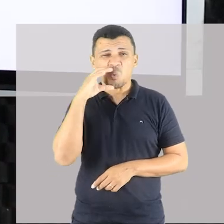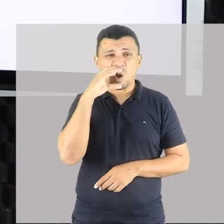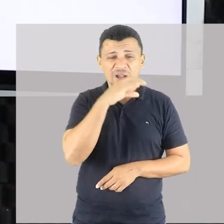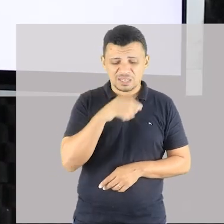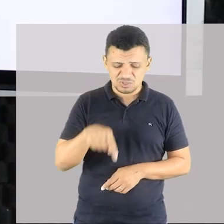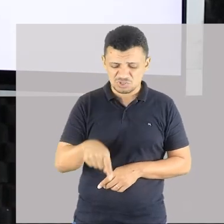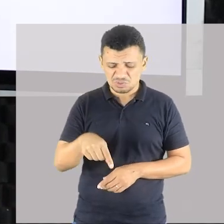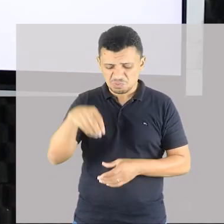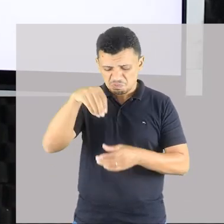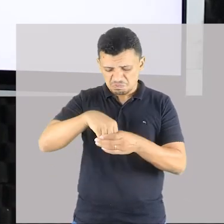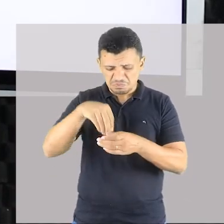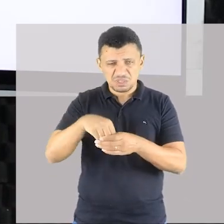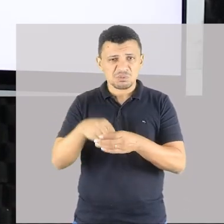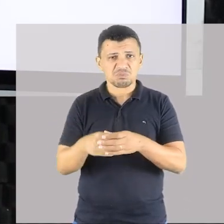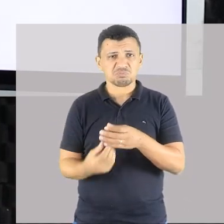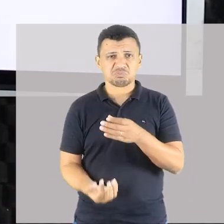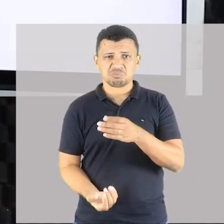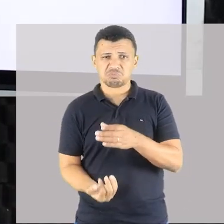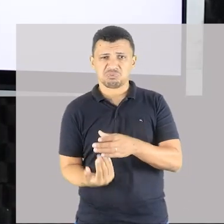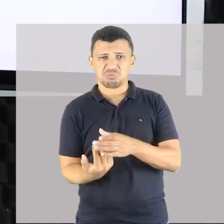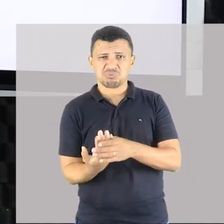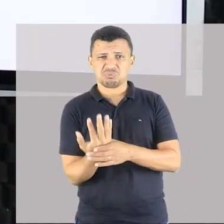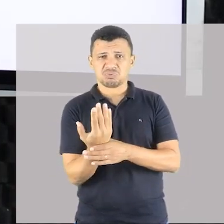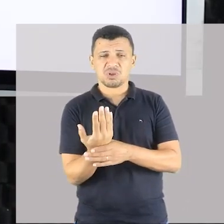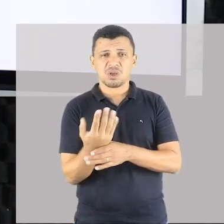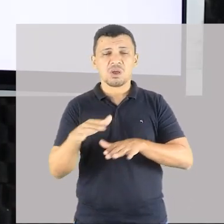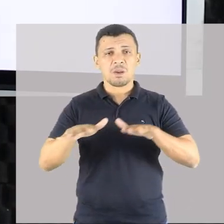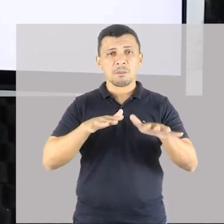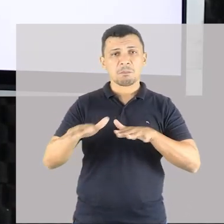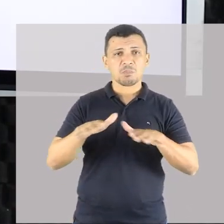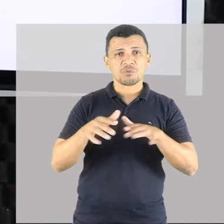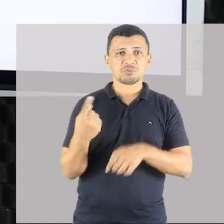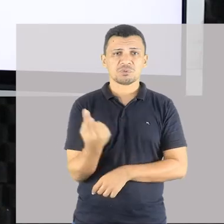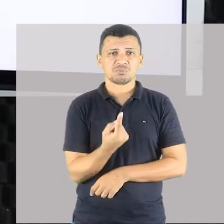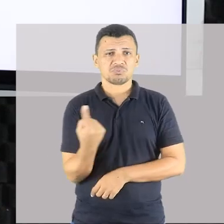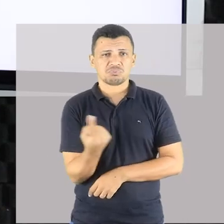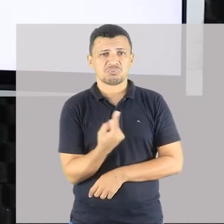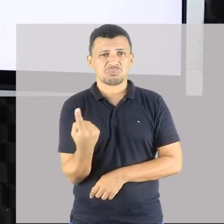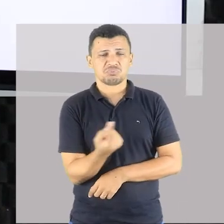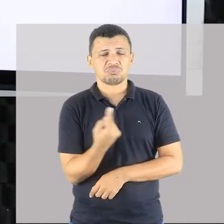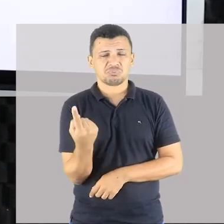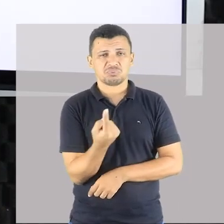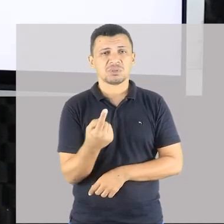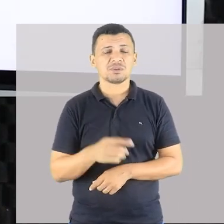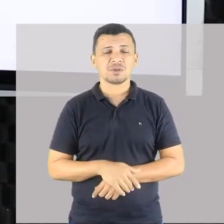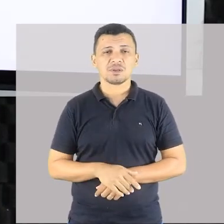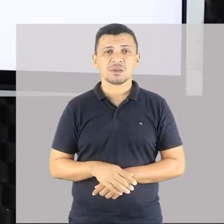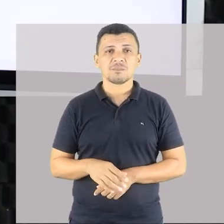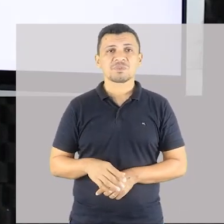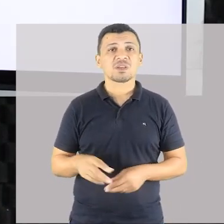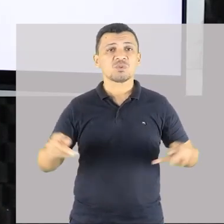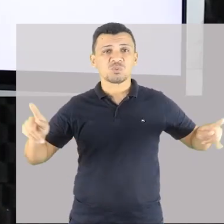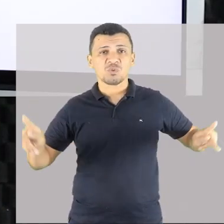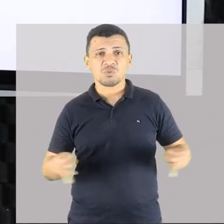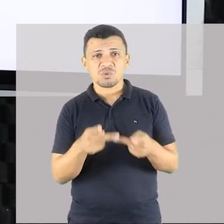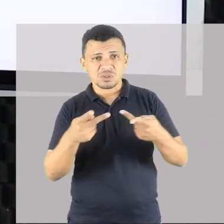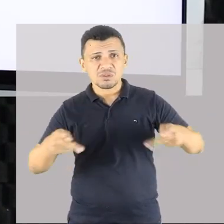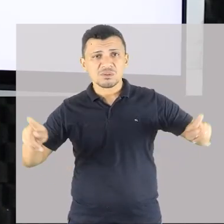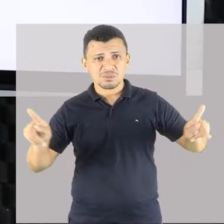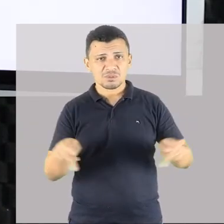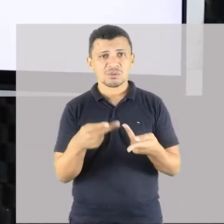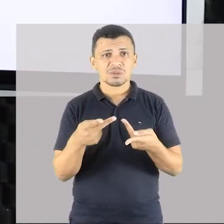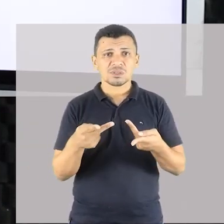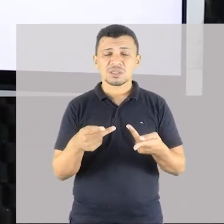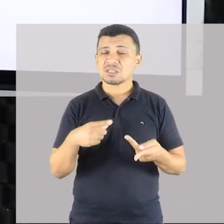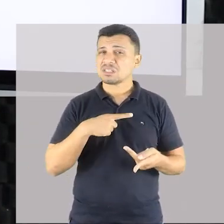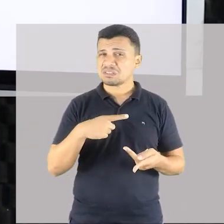da terra movimenta as turbinas. Na eólica, o movimento das pás hoje